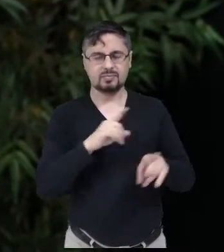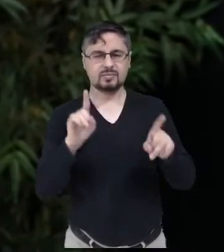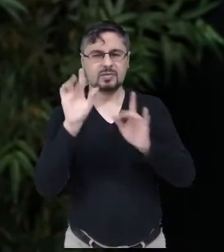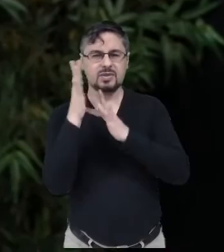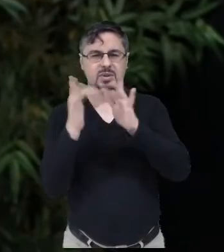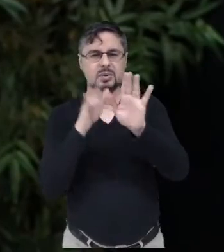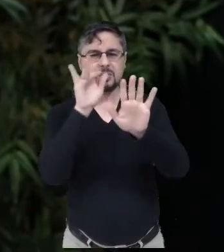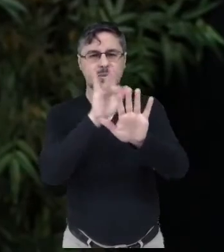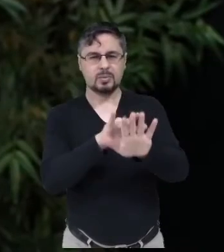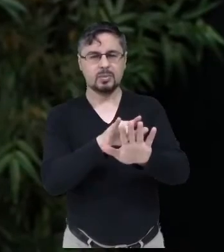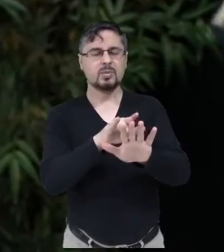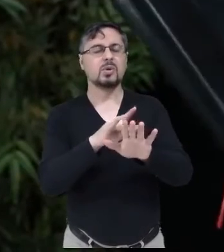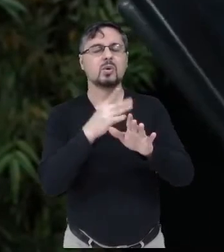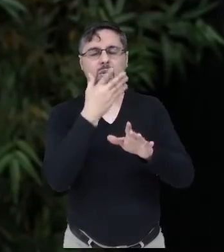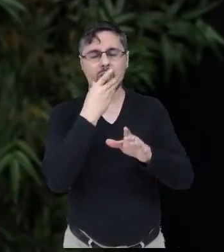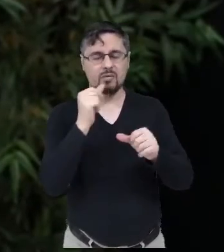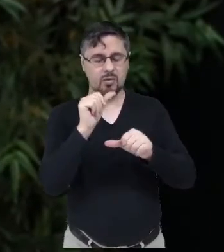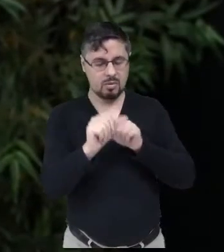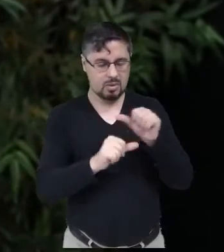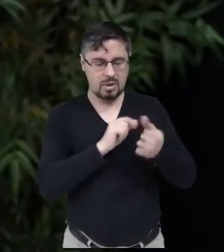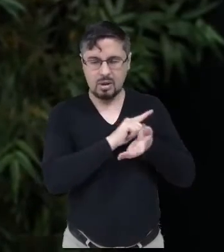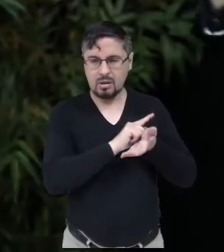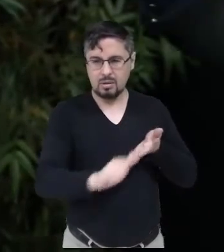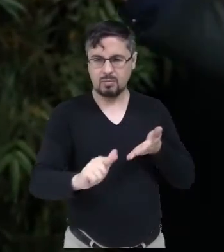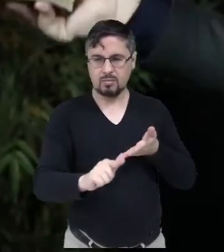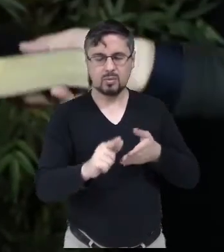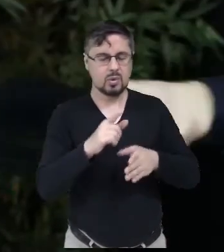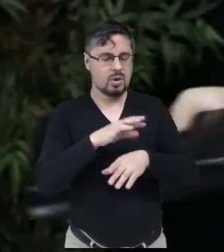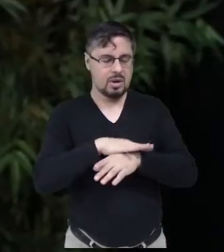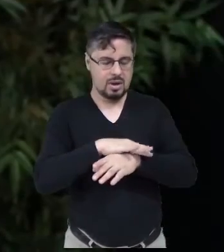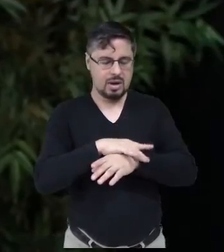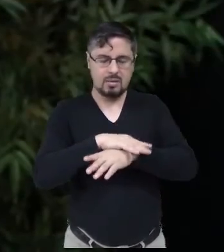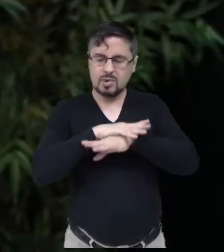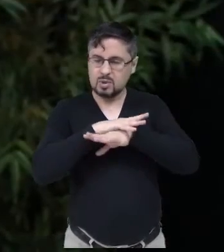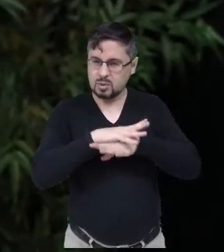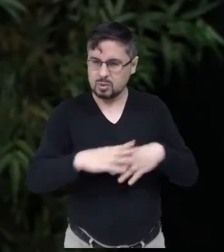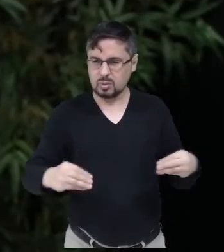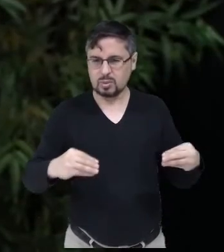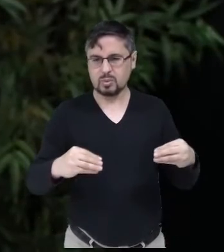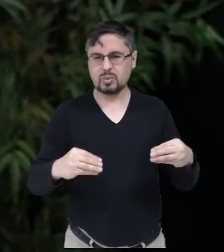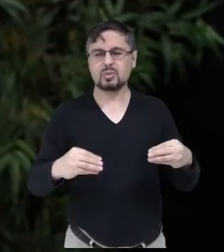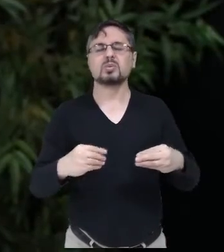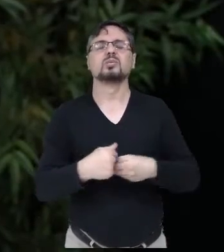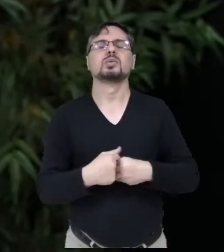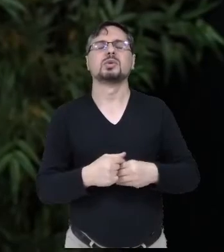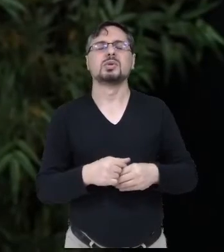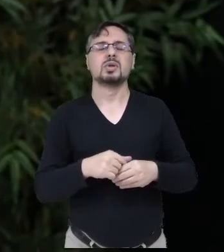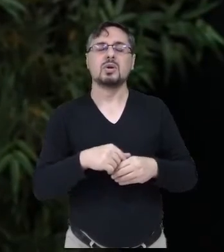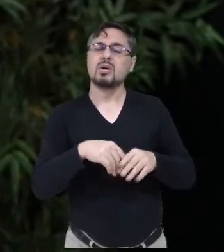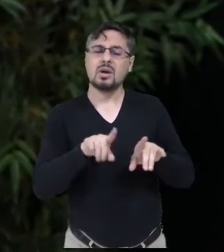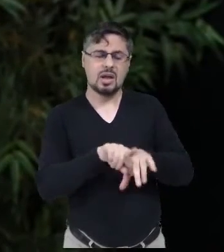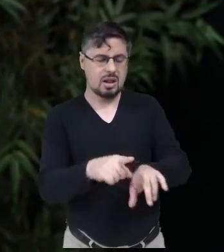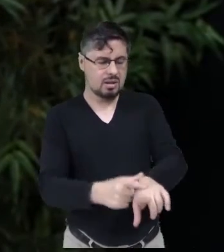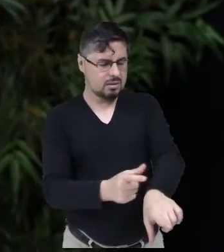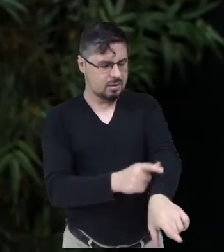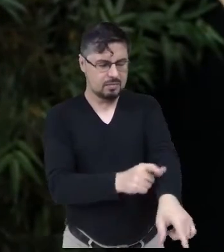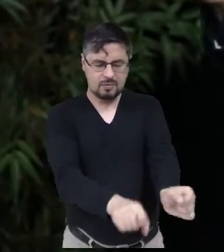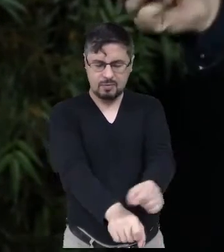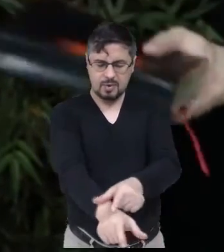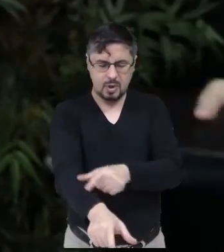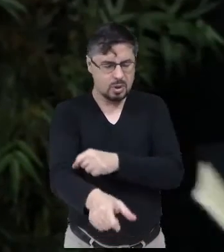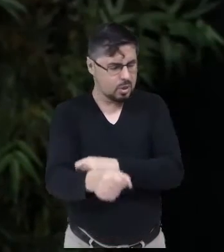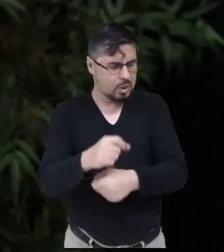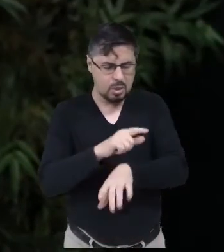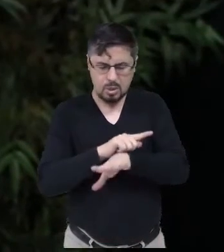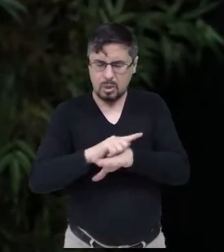tornou limpo imediatamente. A sua lepra desapareceu instantaneamente, como lemos no texto. E a sua pele se tornou nova